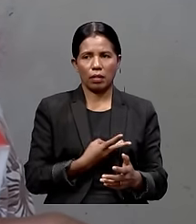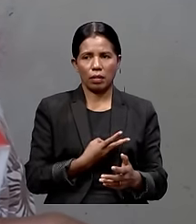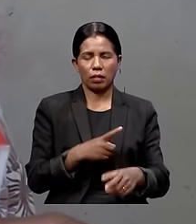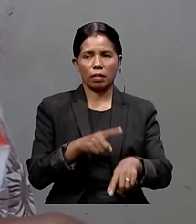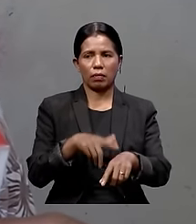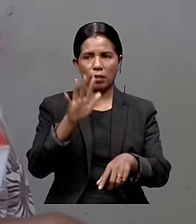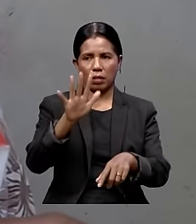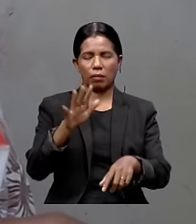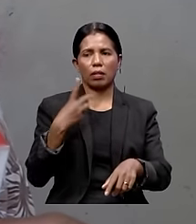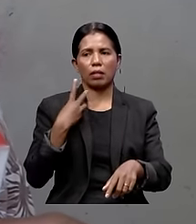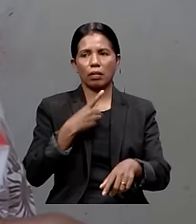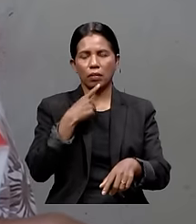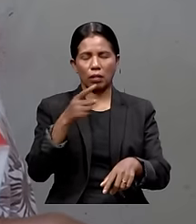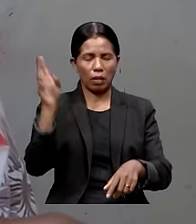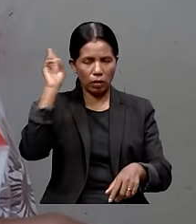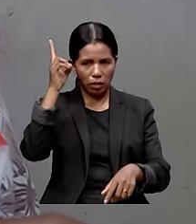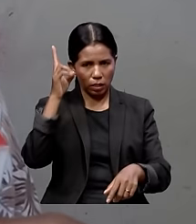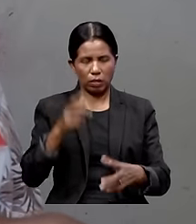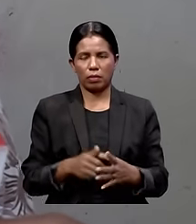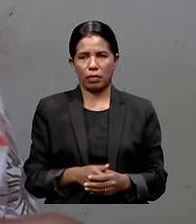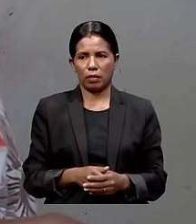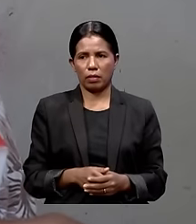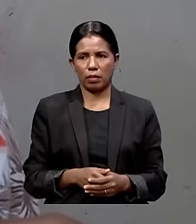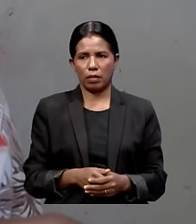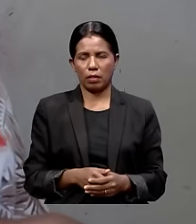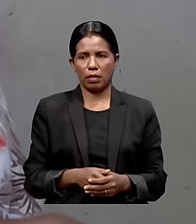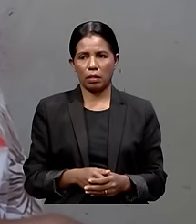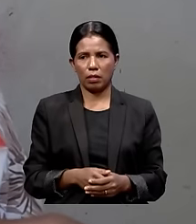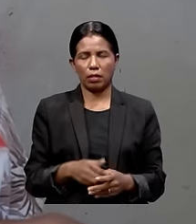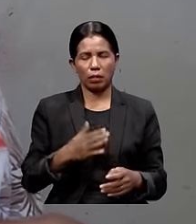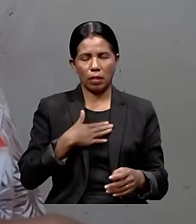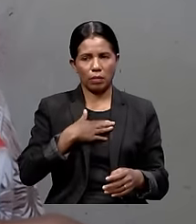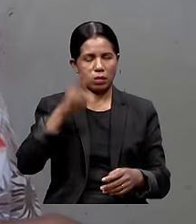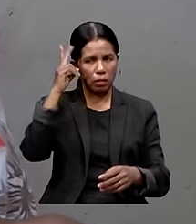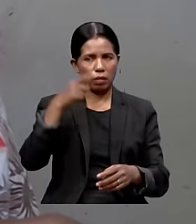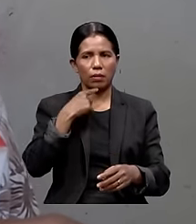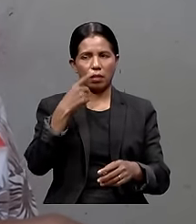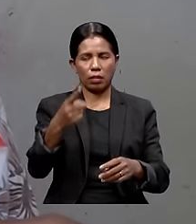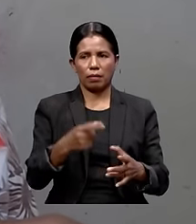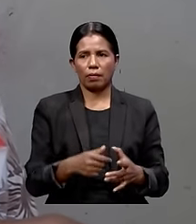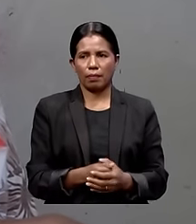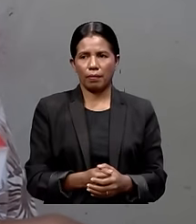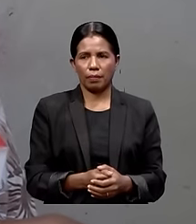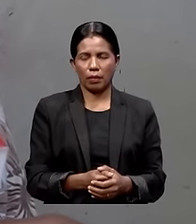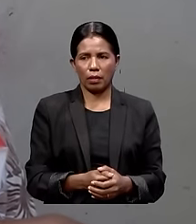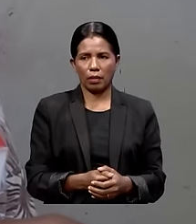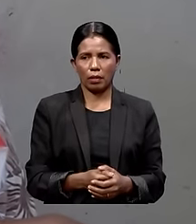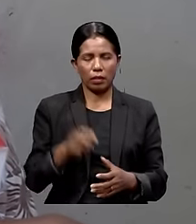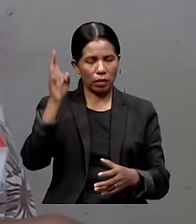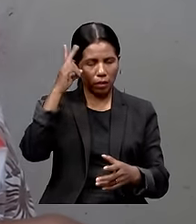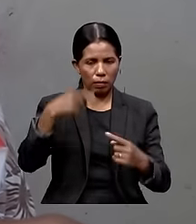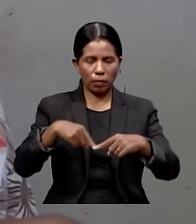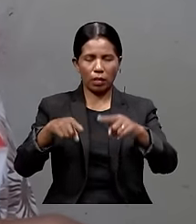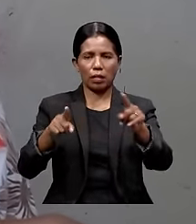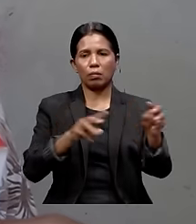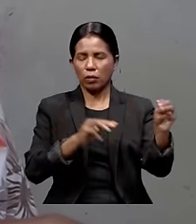kulima au dia no ne bani au dia tiu Misiran amnia ne lakleur kataru tu halih leten ba. Audian ba ne ba ne audian tiu tiu ba na sorin